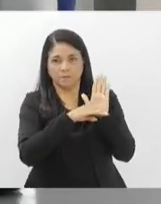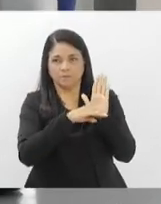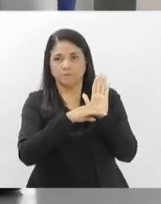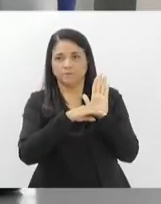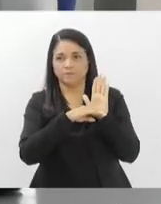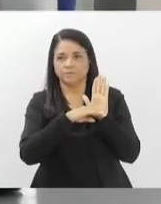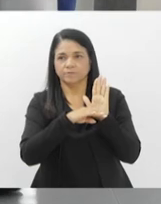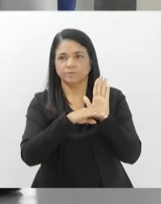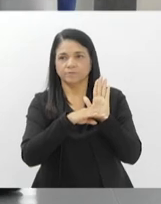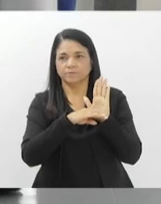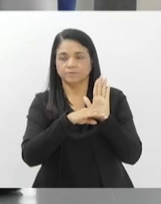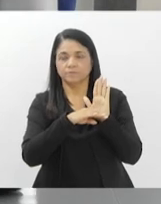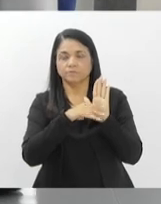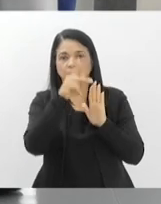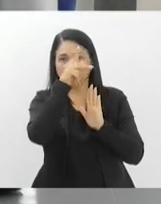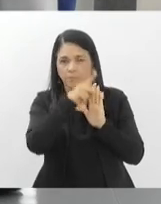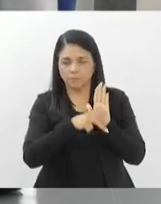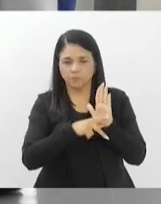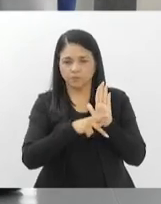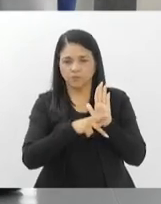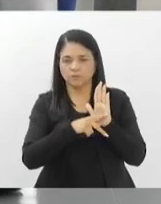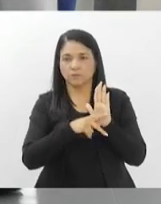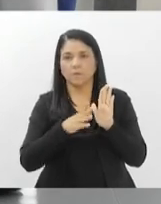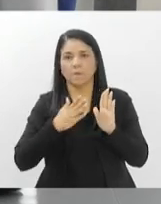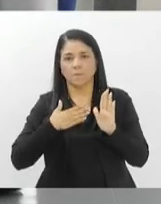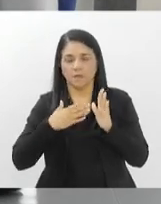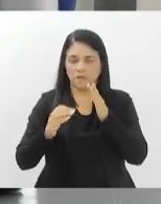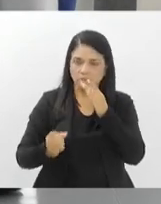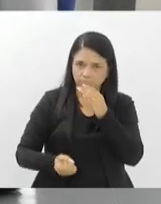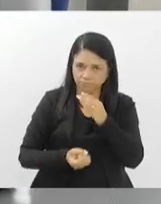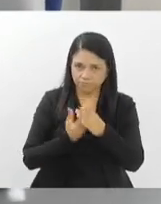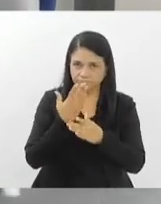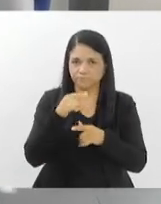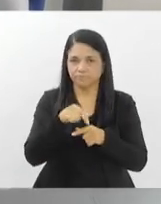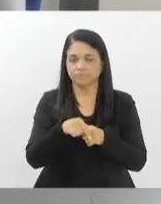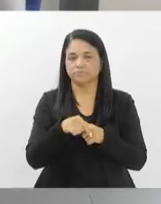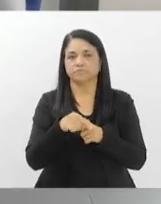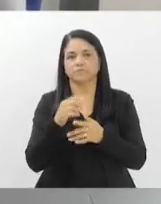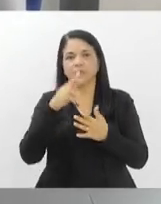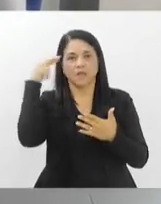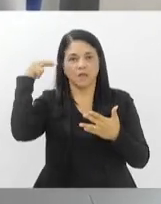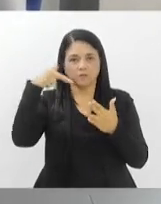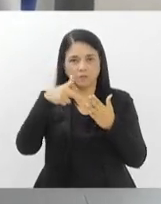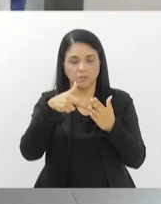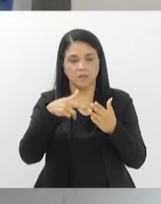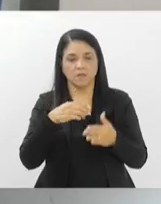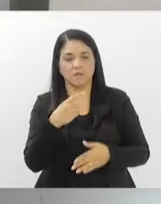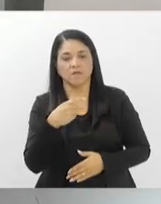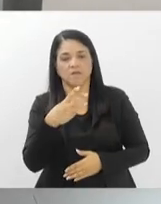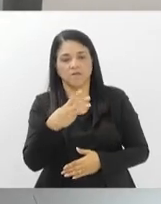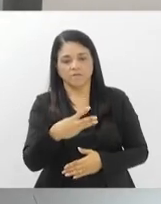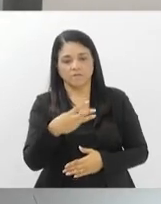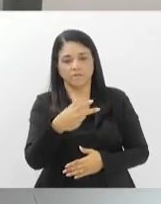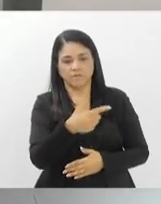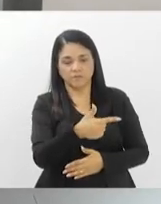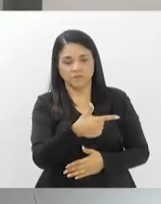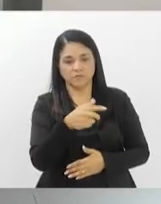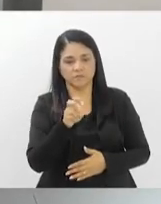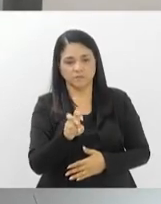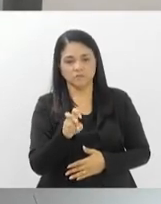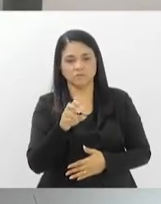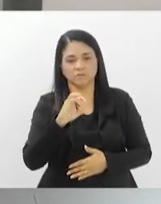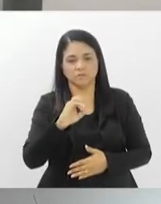realidade, projetos de minha relatoria. Trata-se do PL 2506 de 23, de autoria do deputado Andrezinho